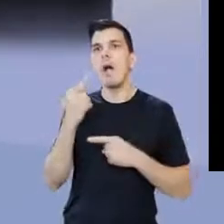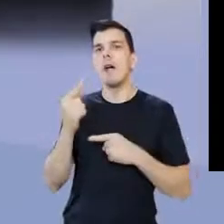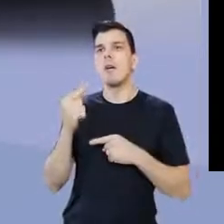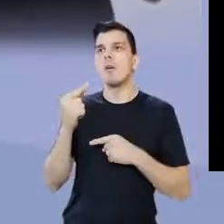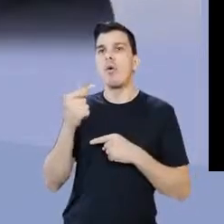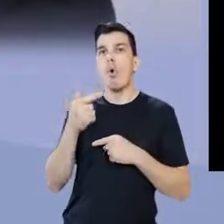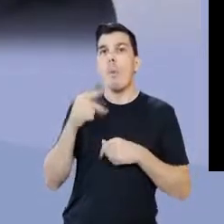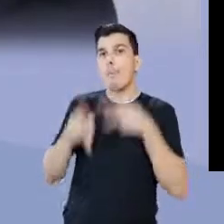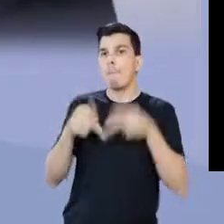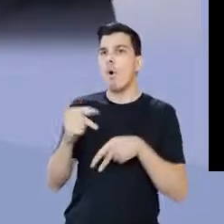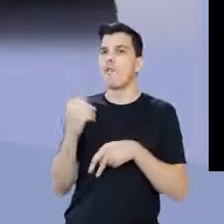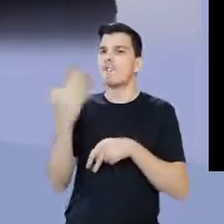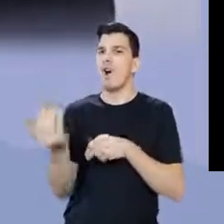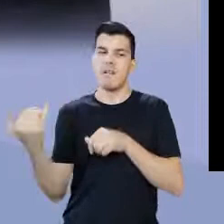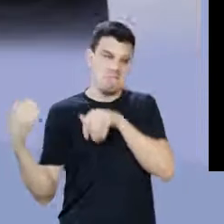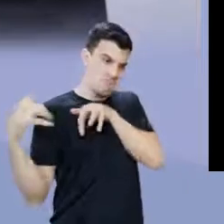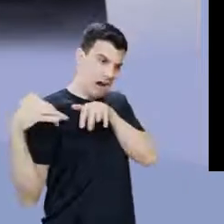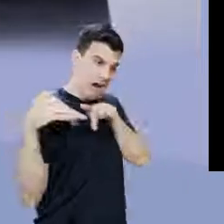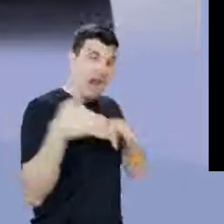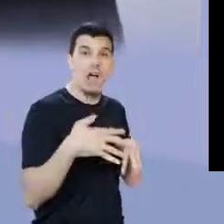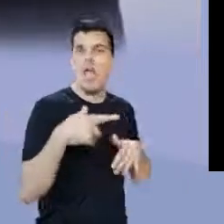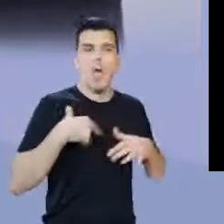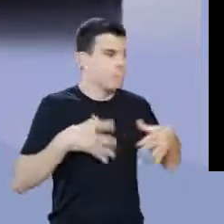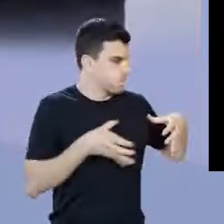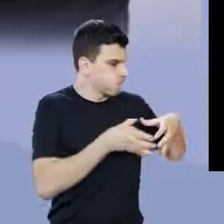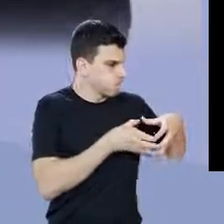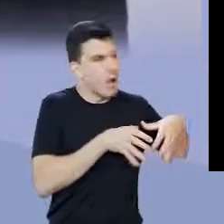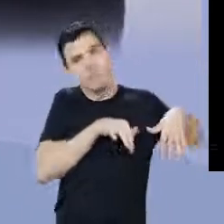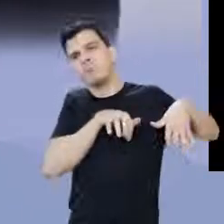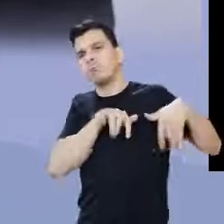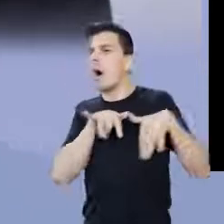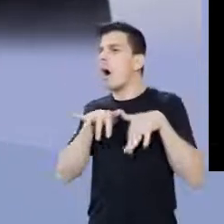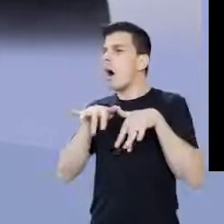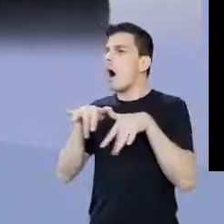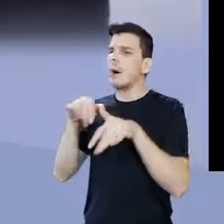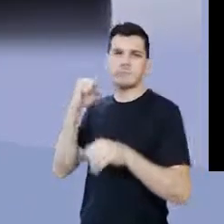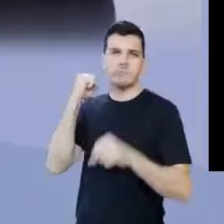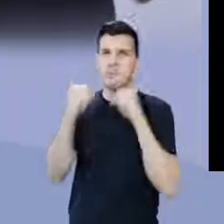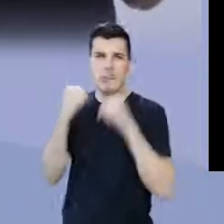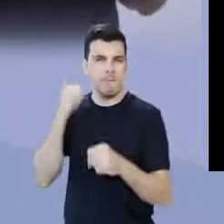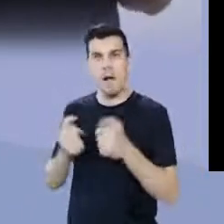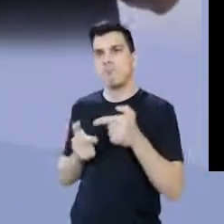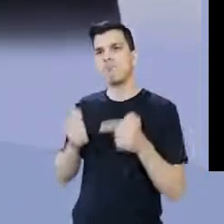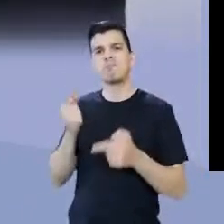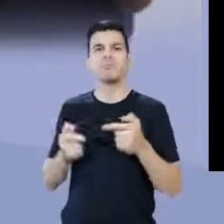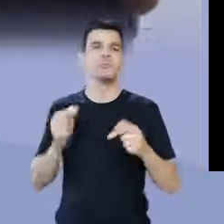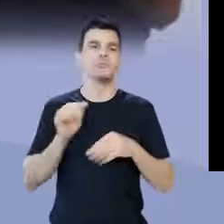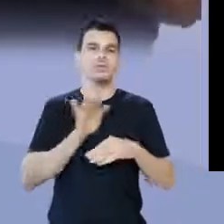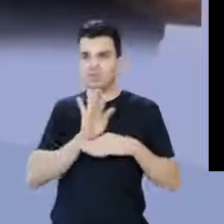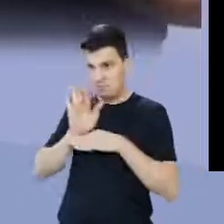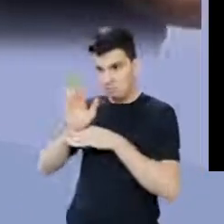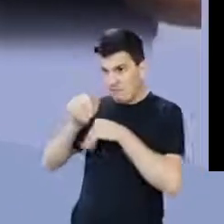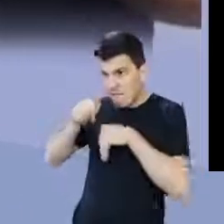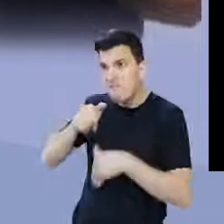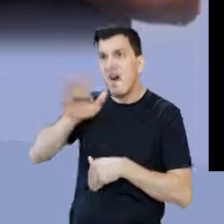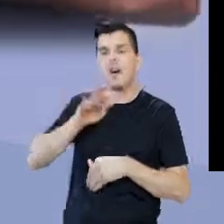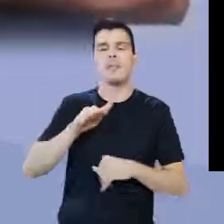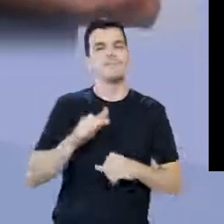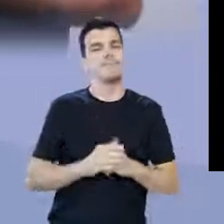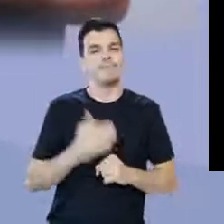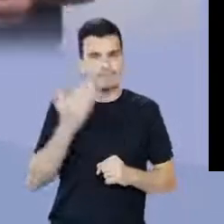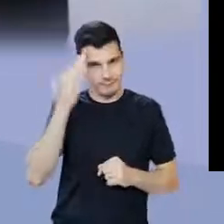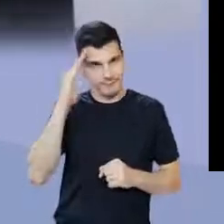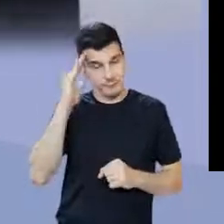há uma invasão estrangeira, eles se juntam para poder se resolver, se autoajudar. É assim que vai ser o comportamento